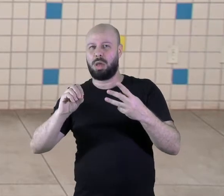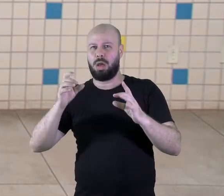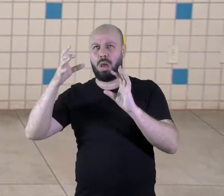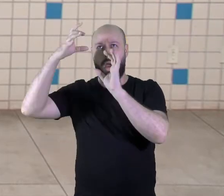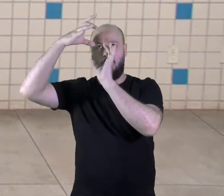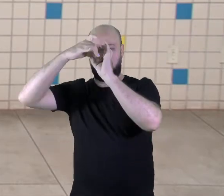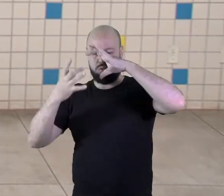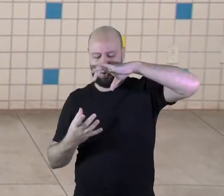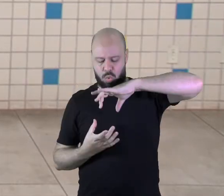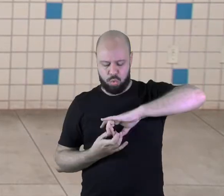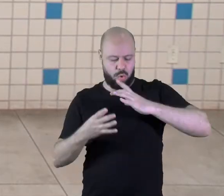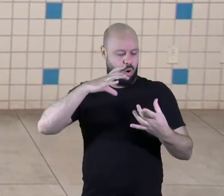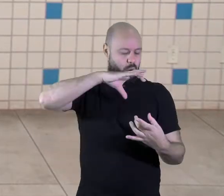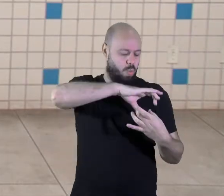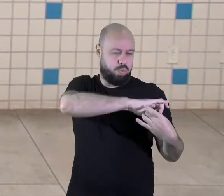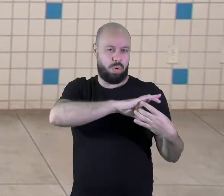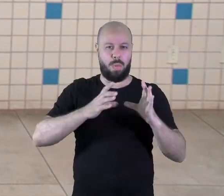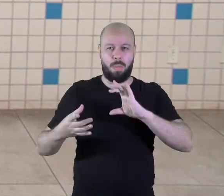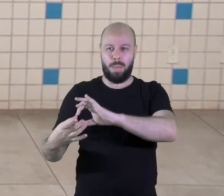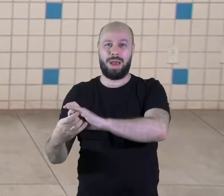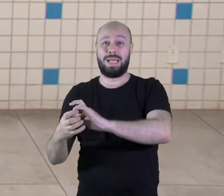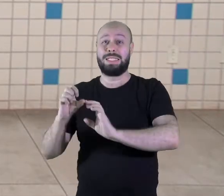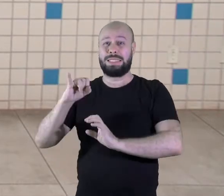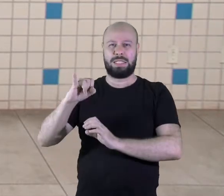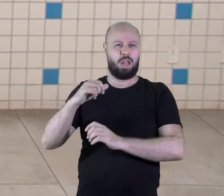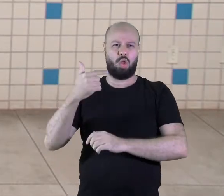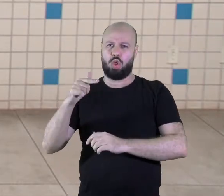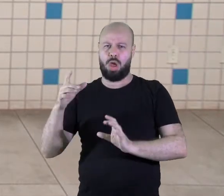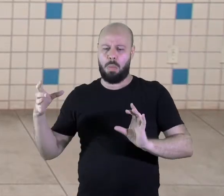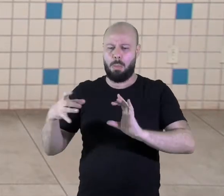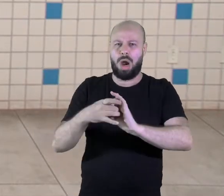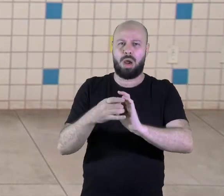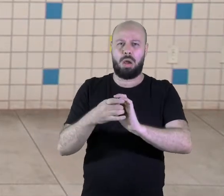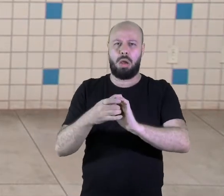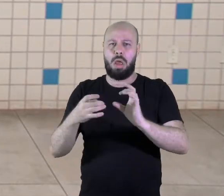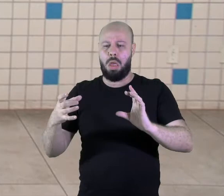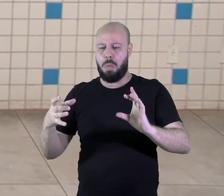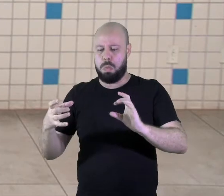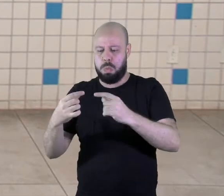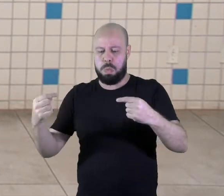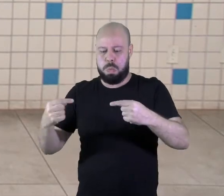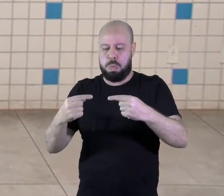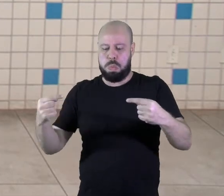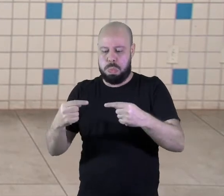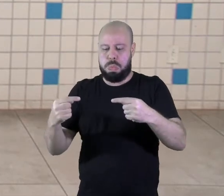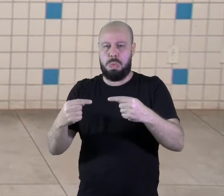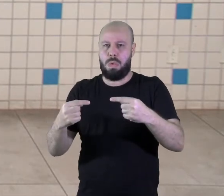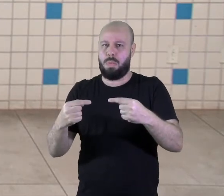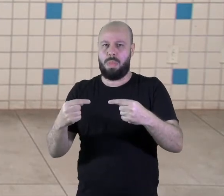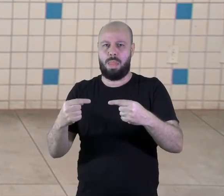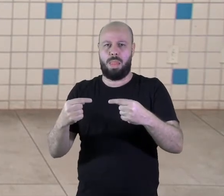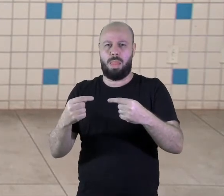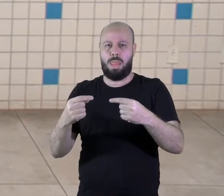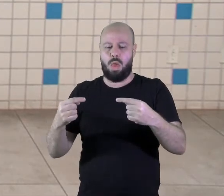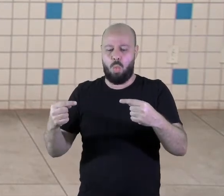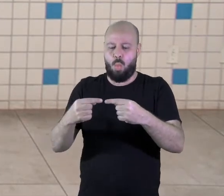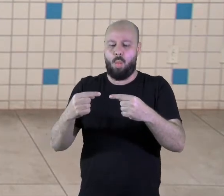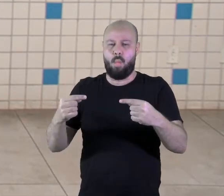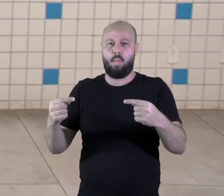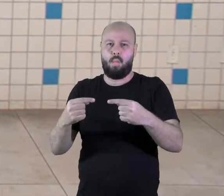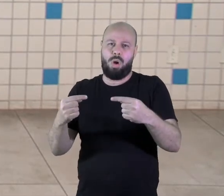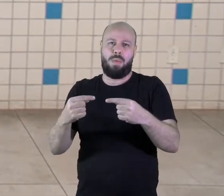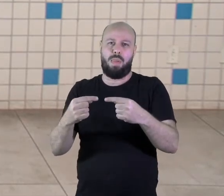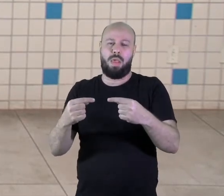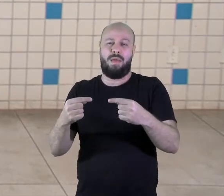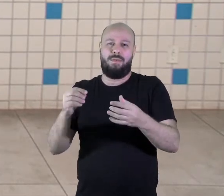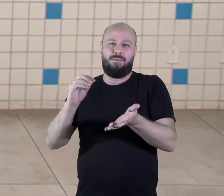neurônios, senão não transmitiria. Então, observando a foto aí do slide na tela de vocês, a